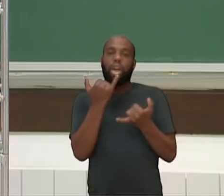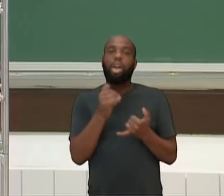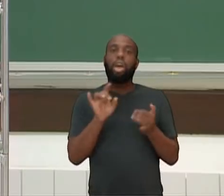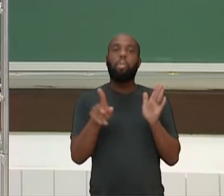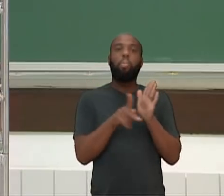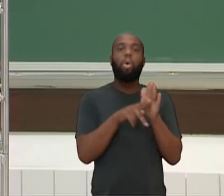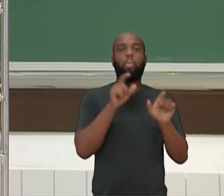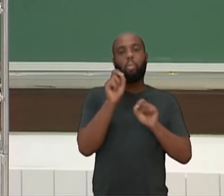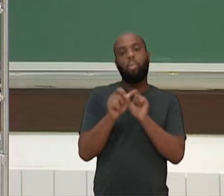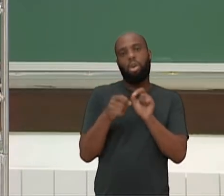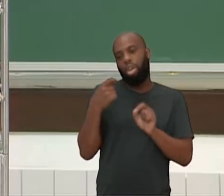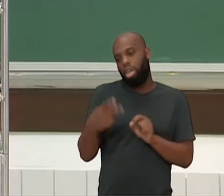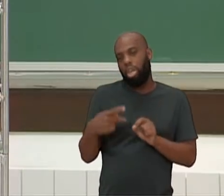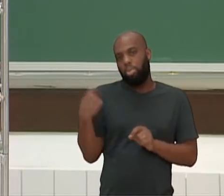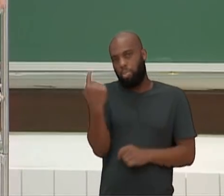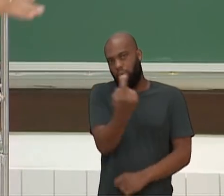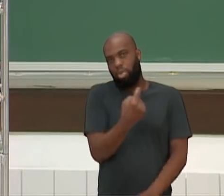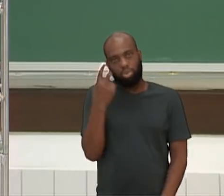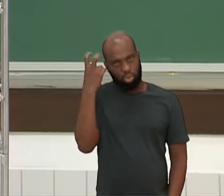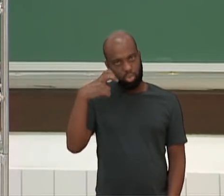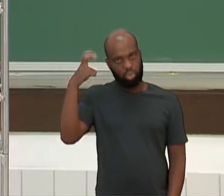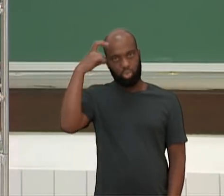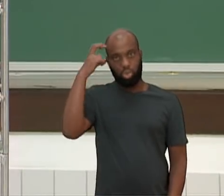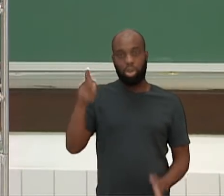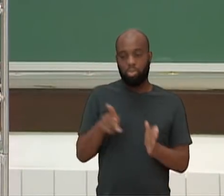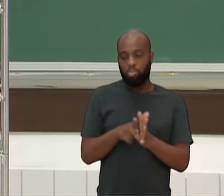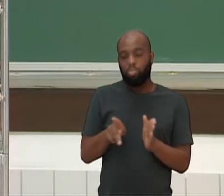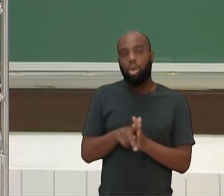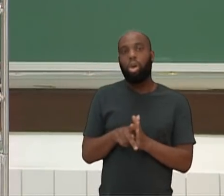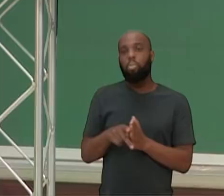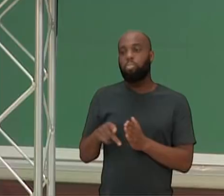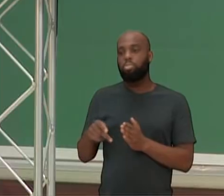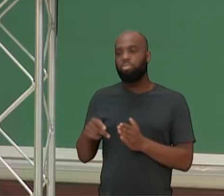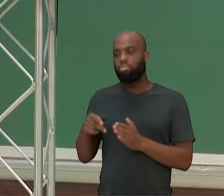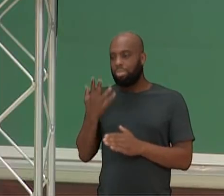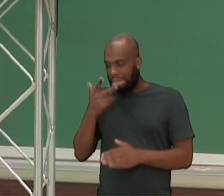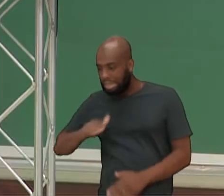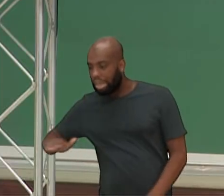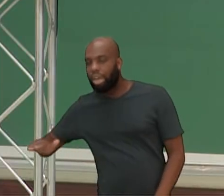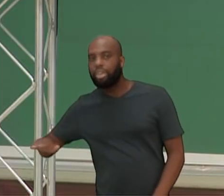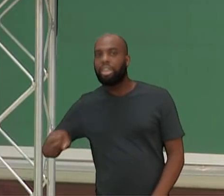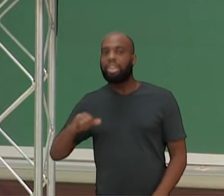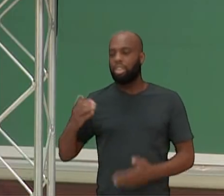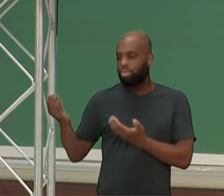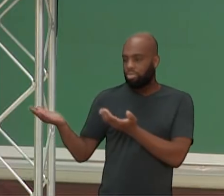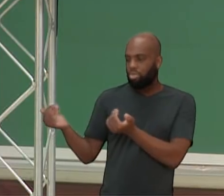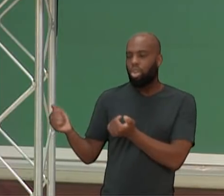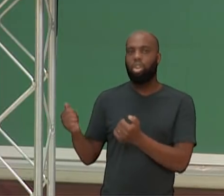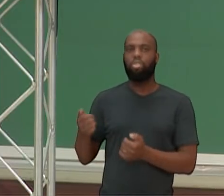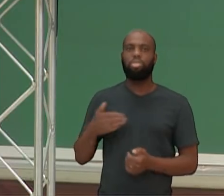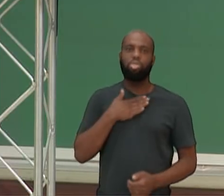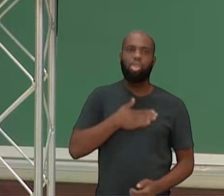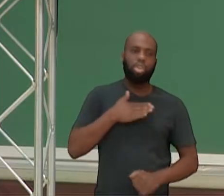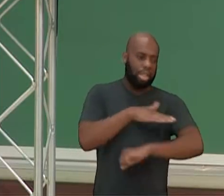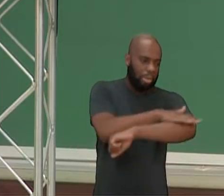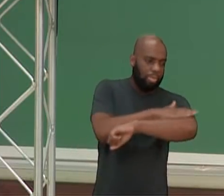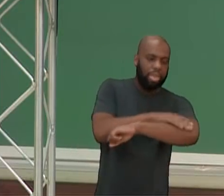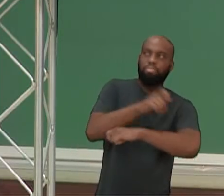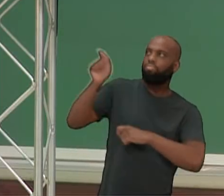da infância, né? Os jovens que gostam de brincar vão no parquinho, vão na praça, vão soltar pipa.